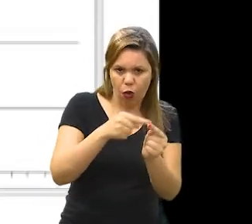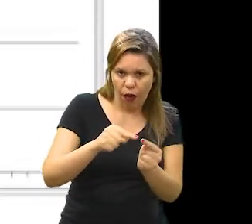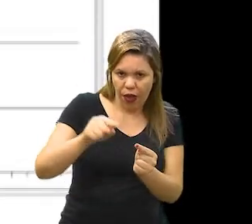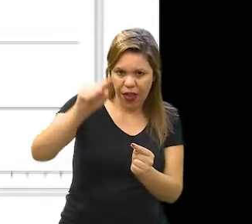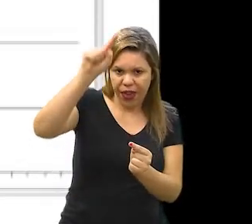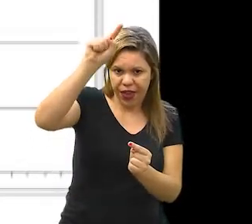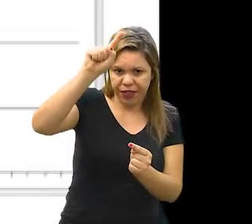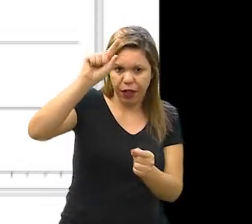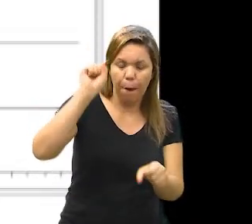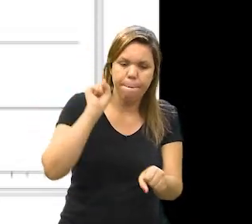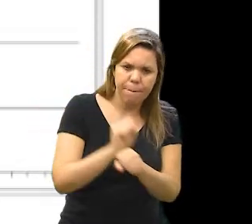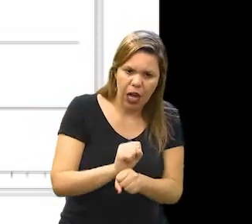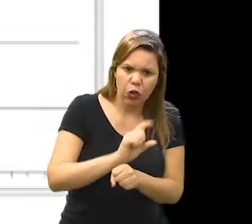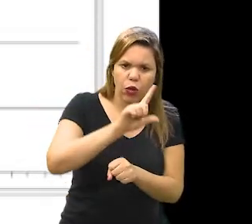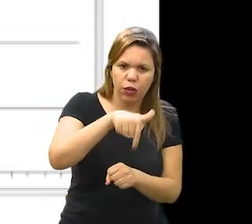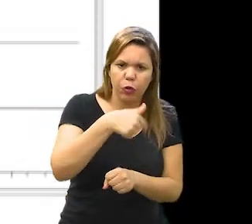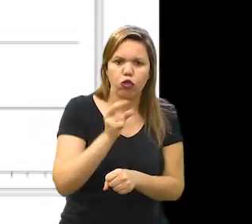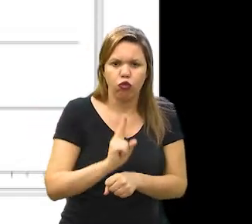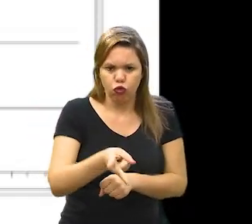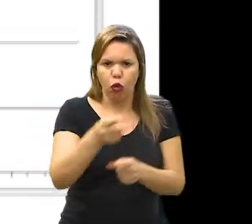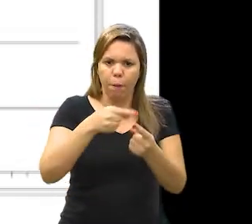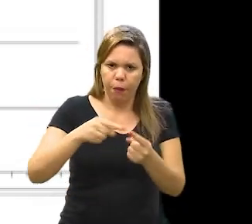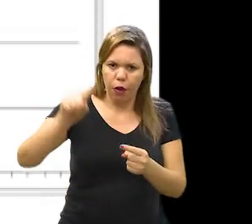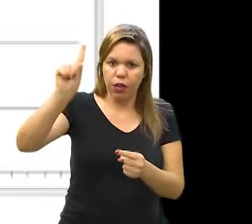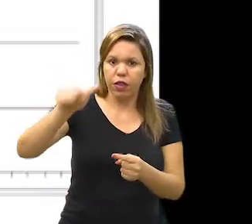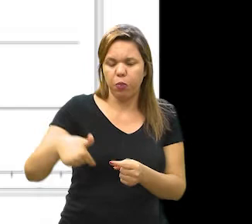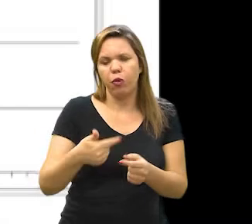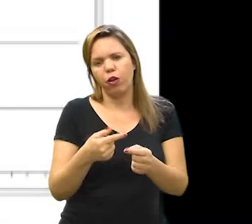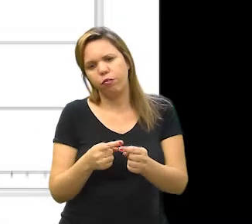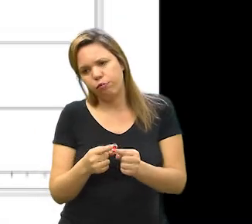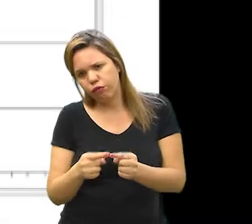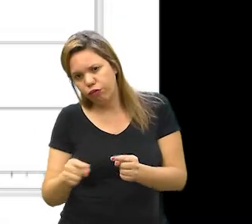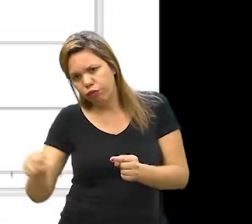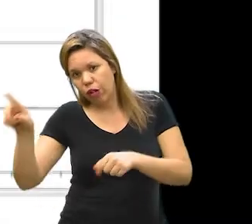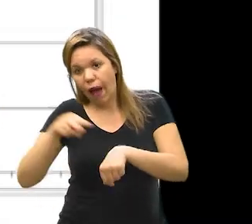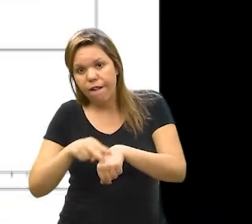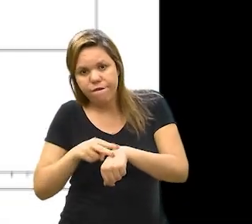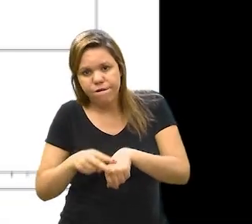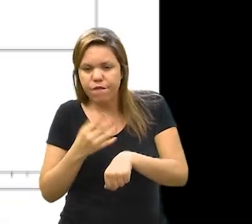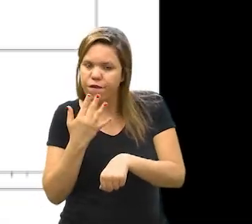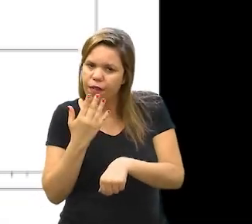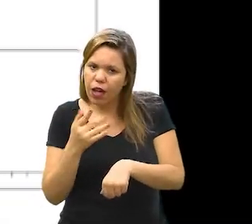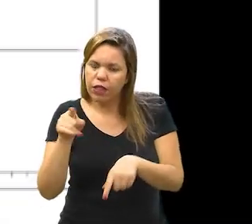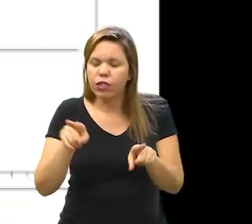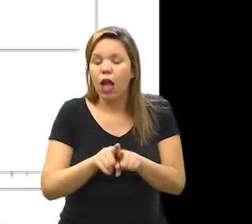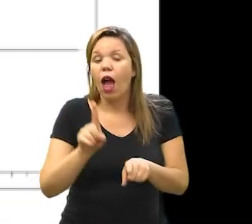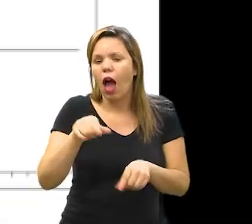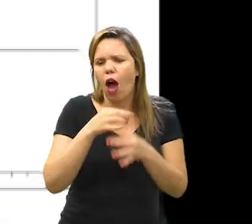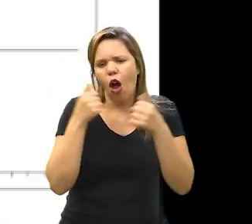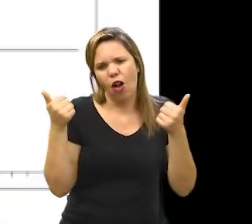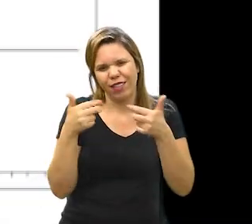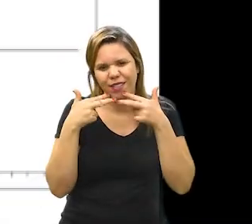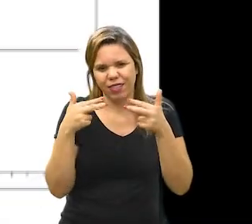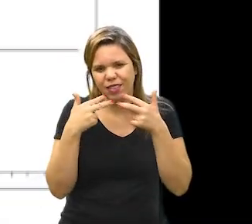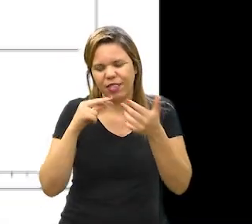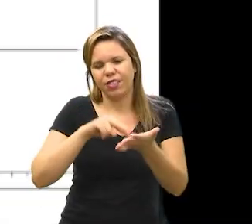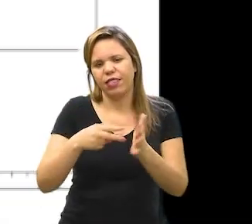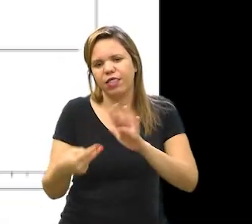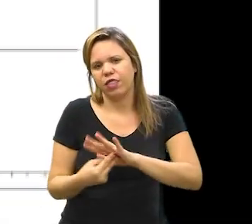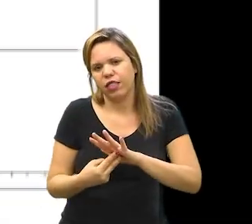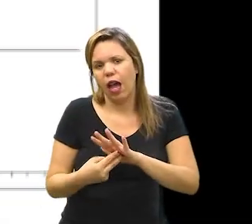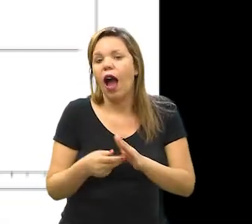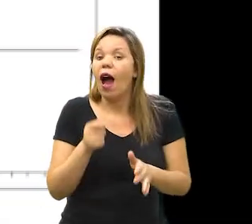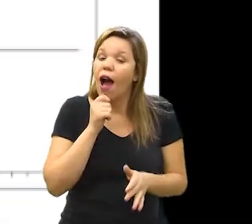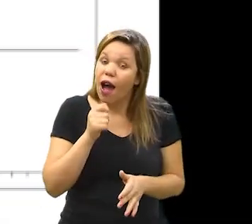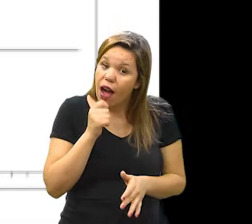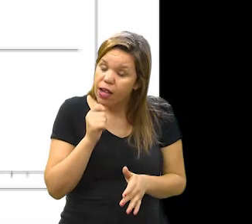projeção, ela parou e começou a seguir essa, e depois parou e começou a seguir essa verde. E isso é uma ótima notícia. Significa que, embora os